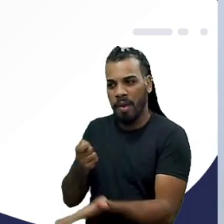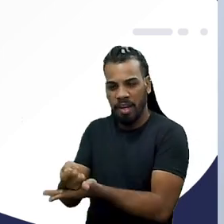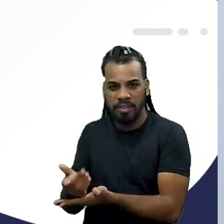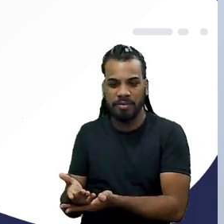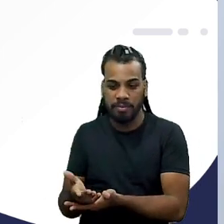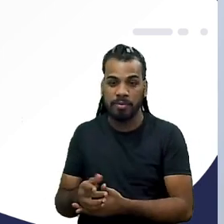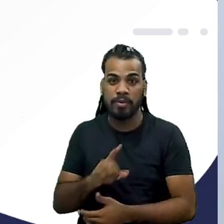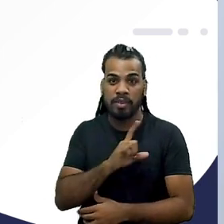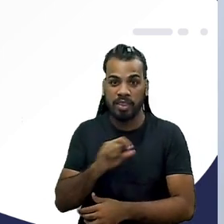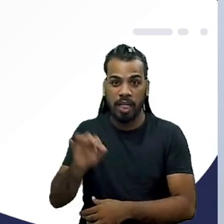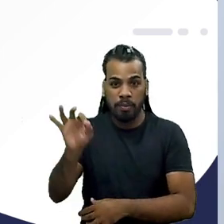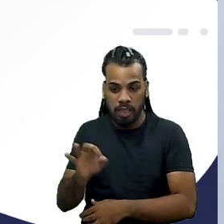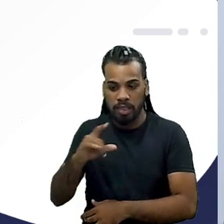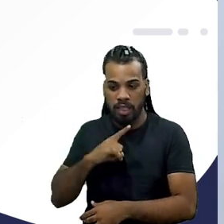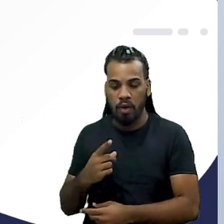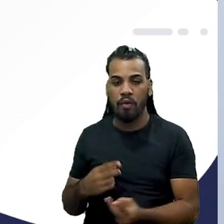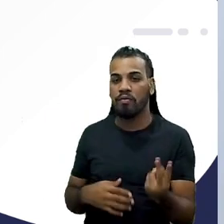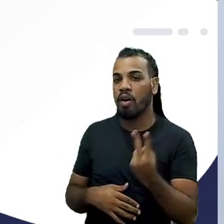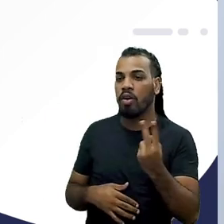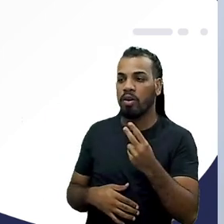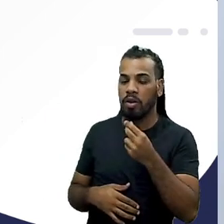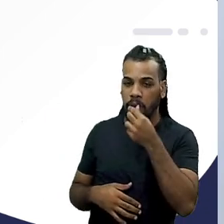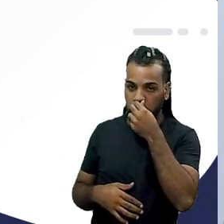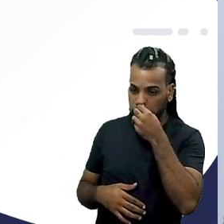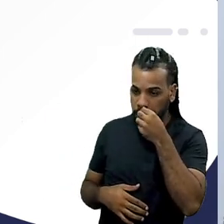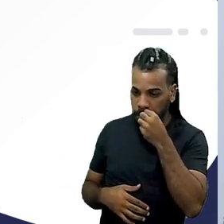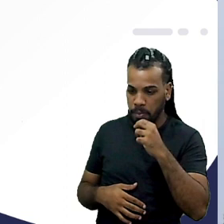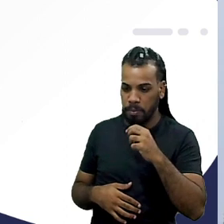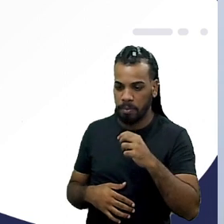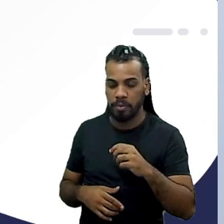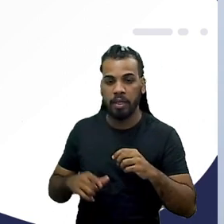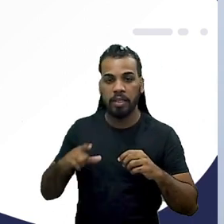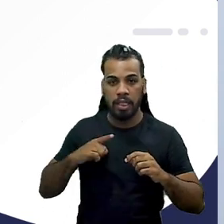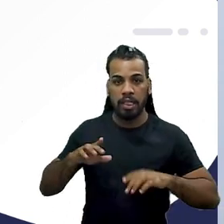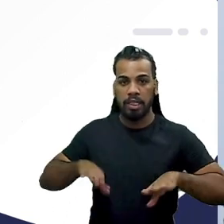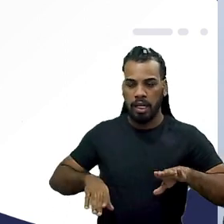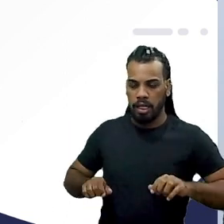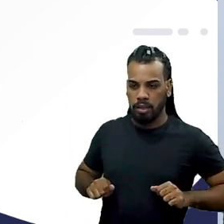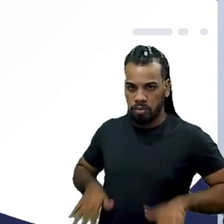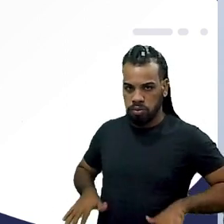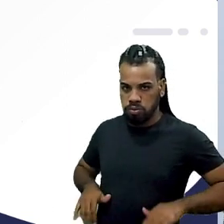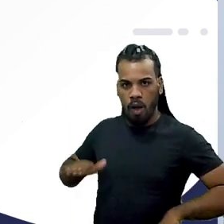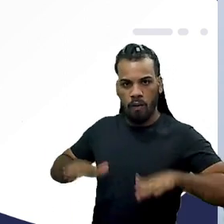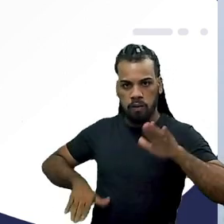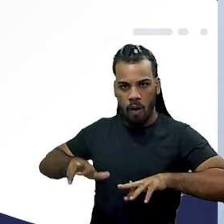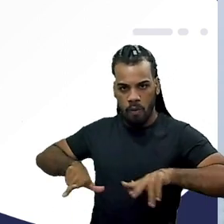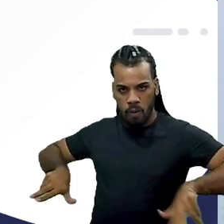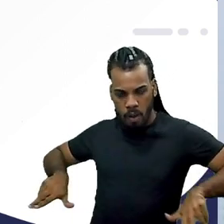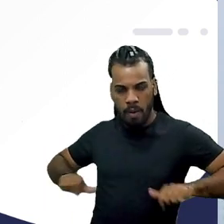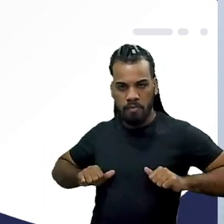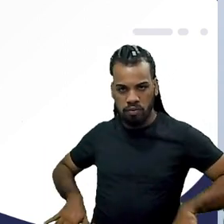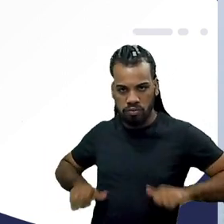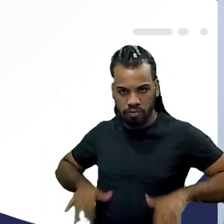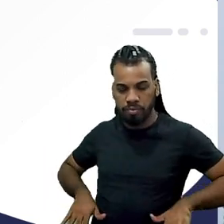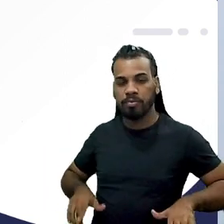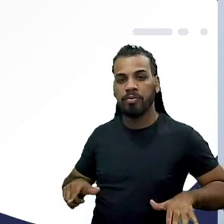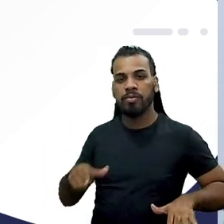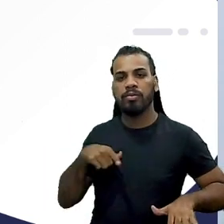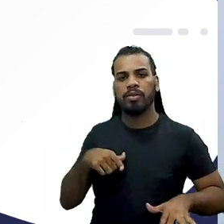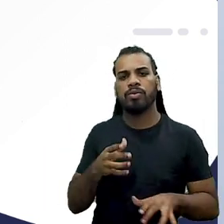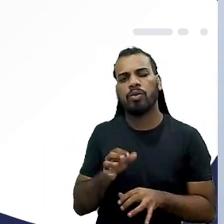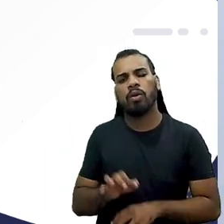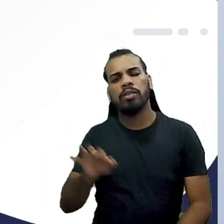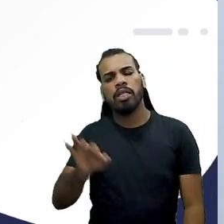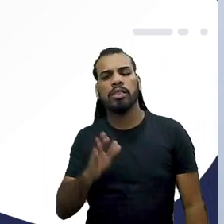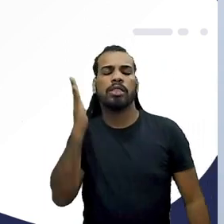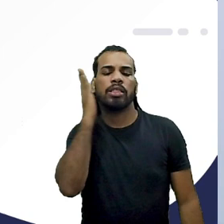desses 100%, um valor aí. Tem as despesas variáveis, que você geralmente calcula-se um percentual para